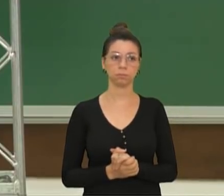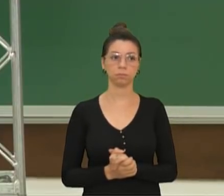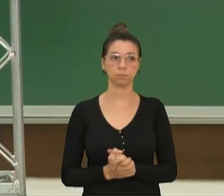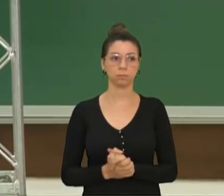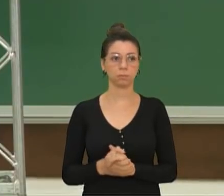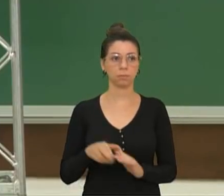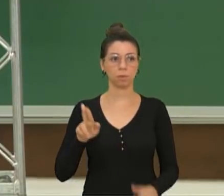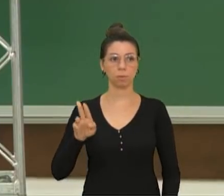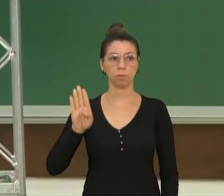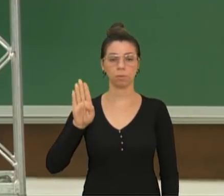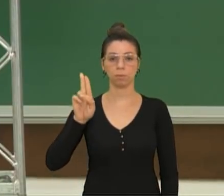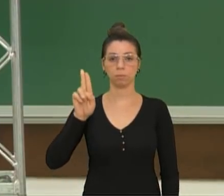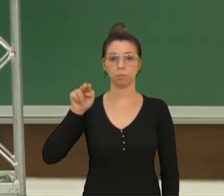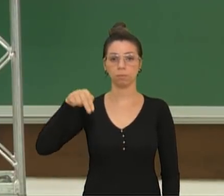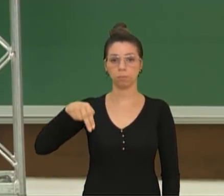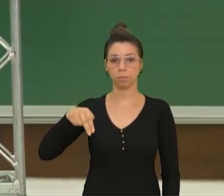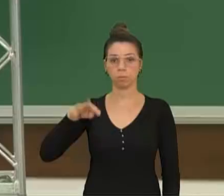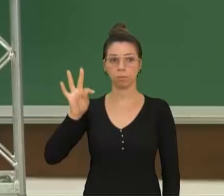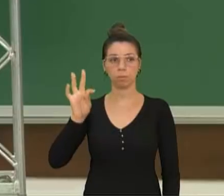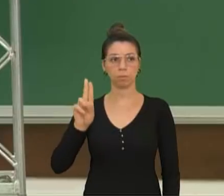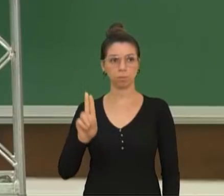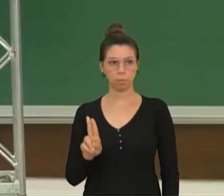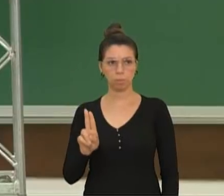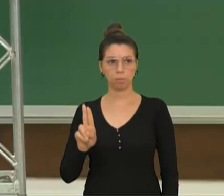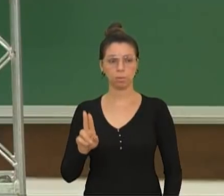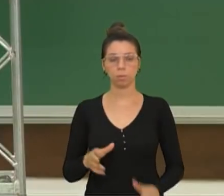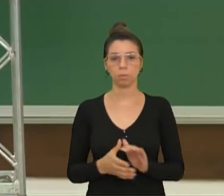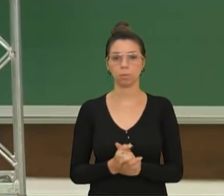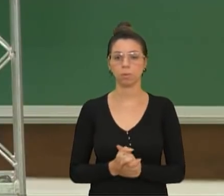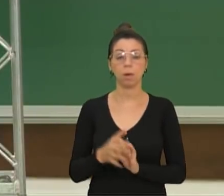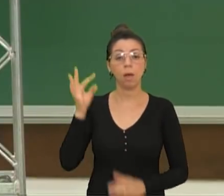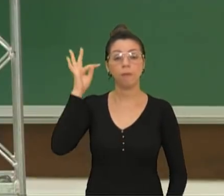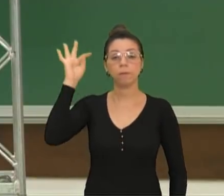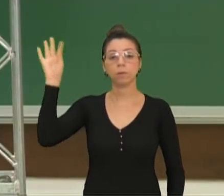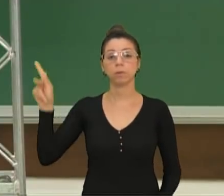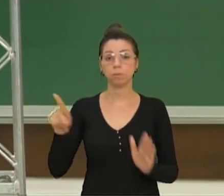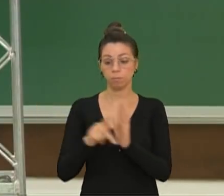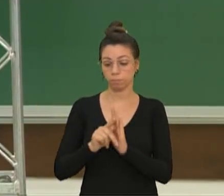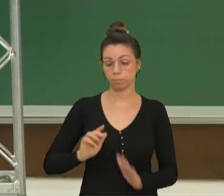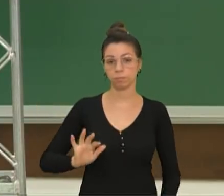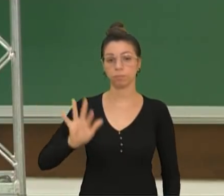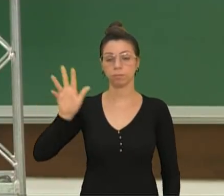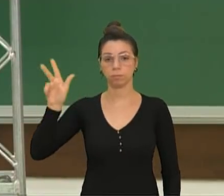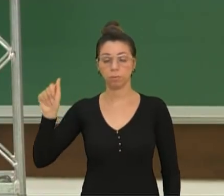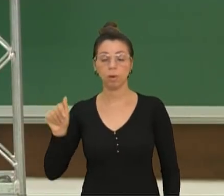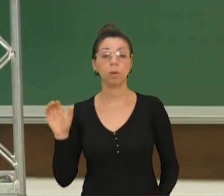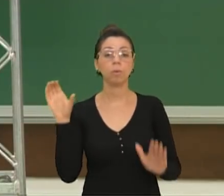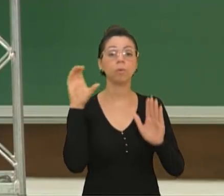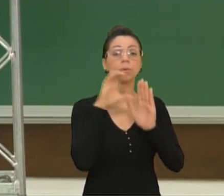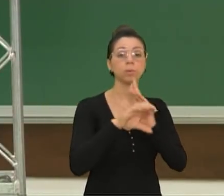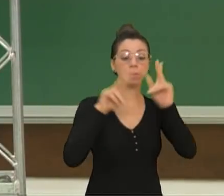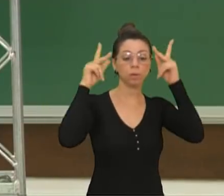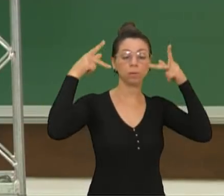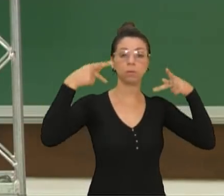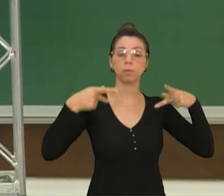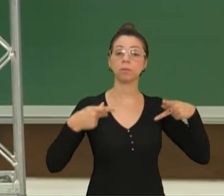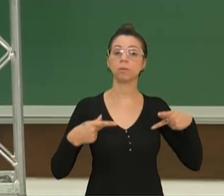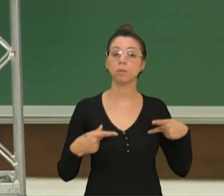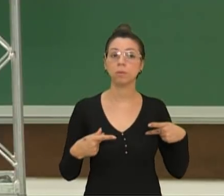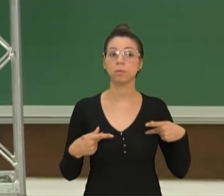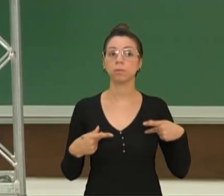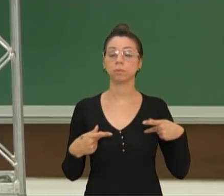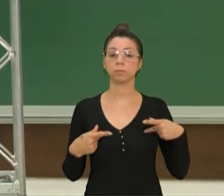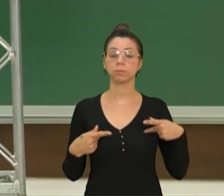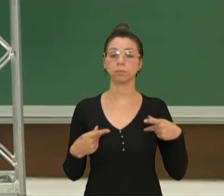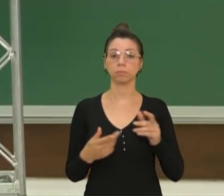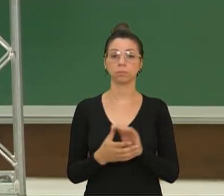Ubuntu, filosofia africana que encontra e nutre o conceito de humanidade em sua essência, em